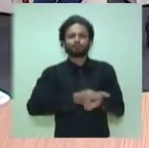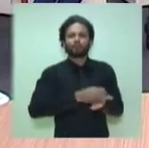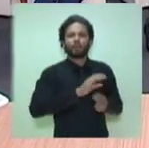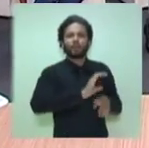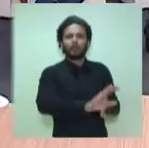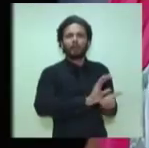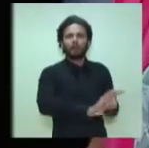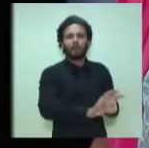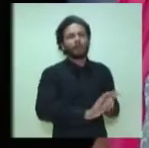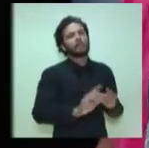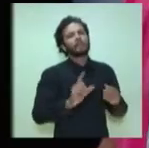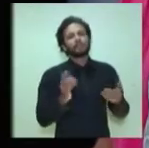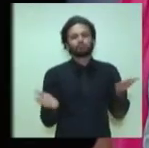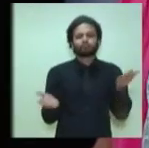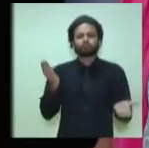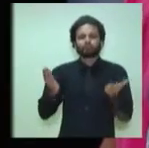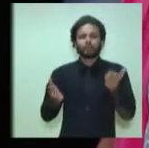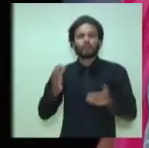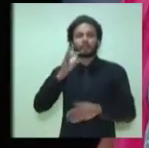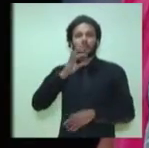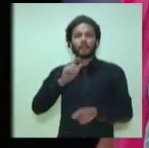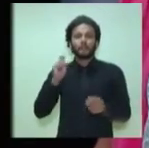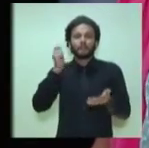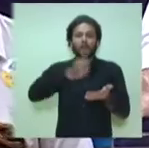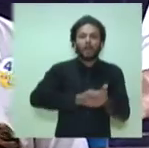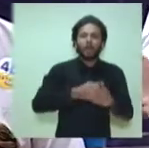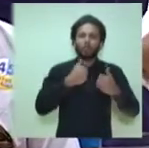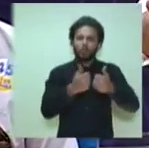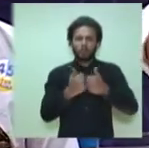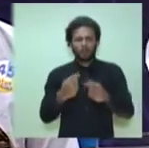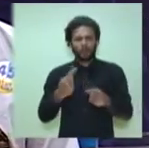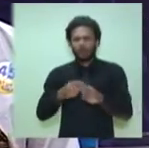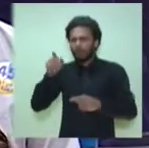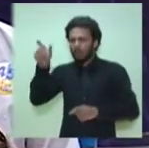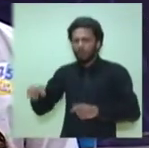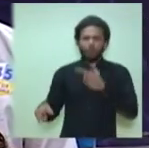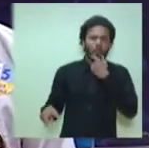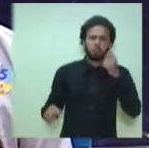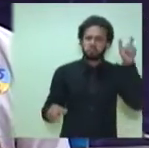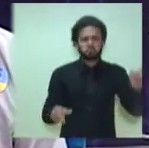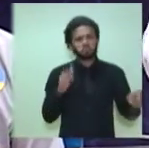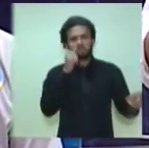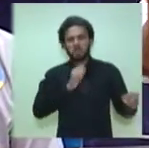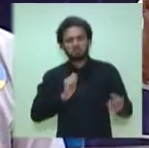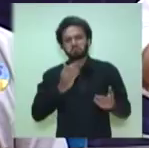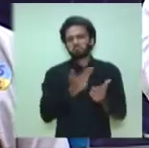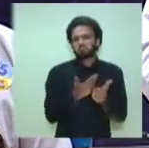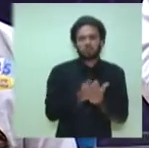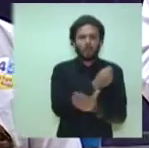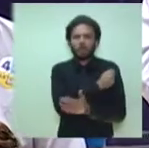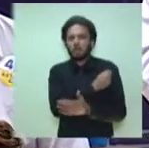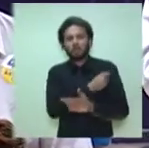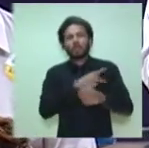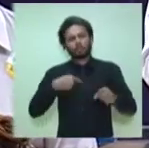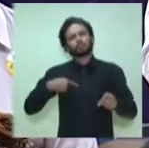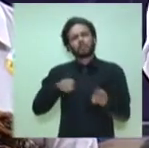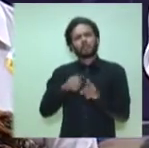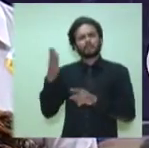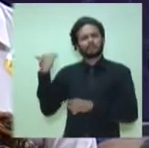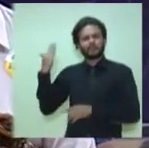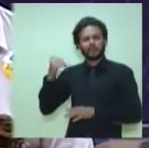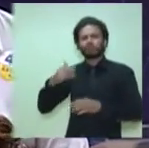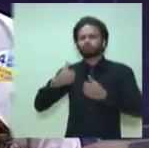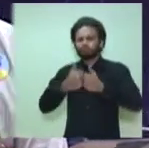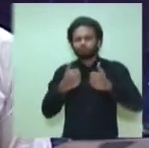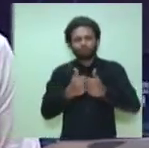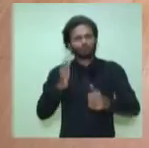garantindo uma tarifa mais equilibrada e que o cidadão, a cidadã e principalmente o estudante possa pagar. Eu fui estudante, andei de ônibus e sei a